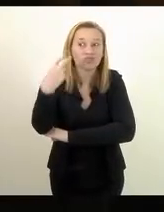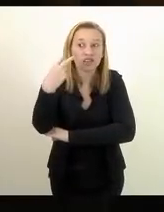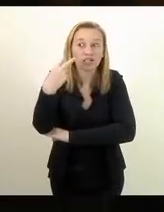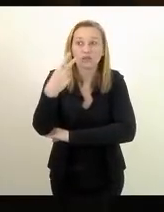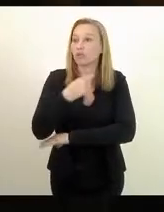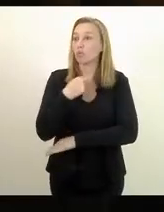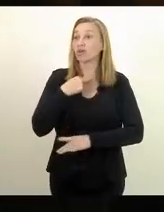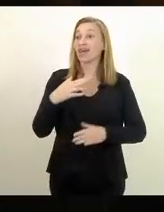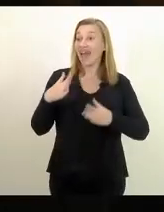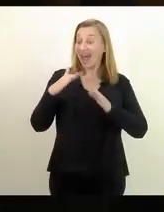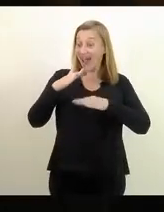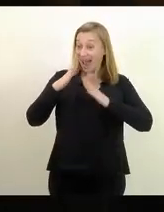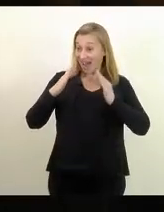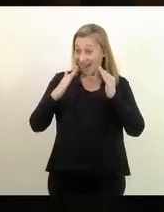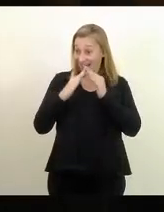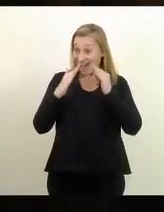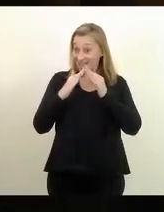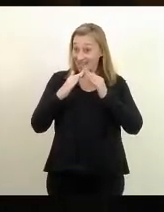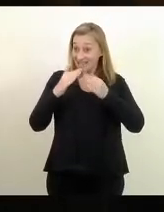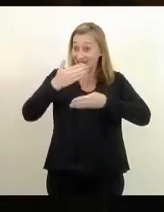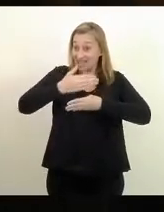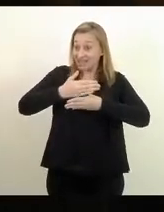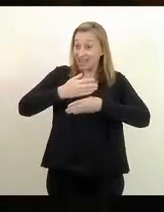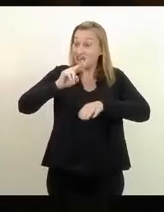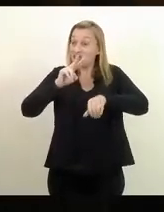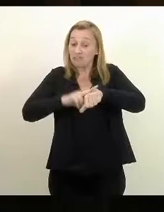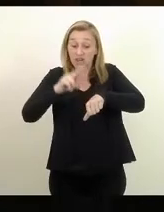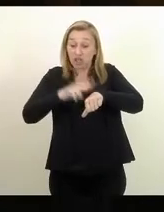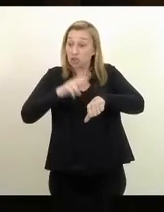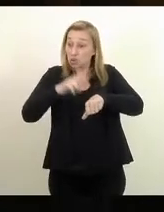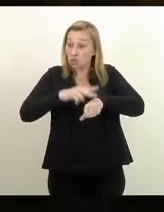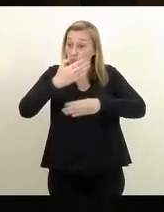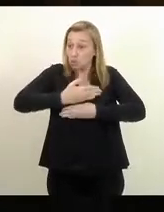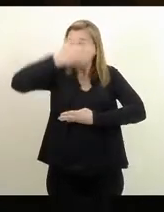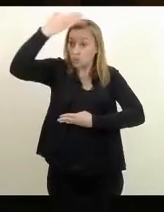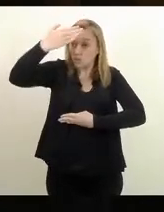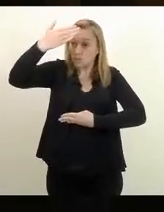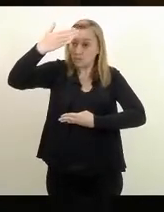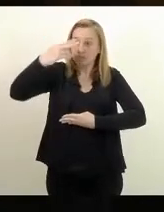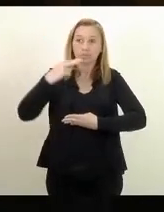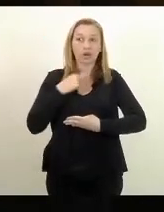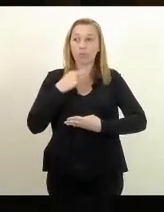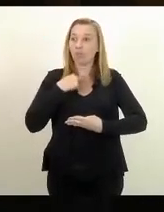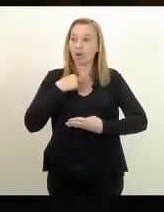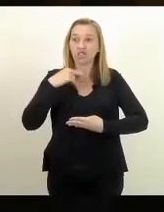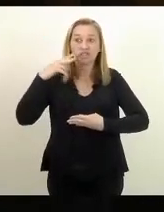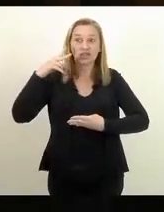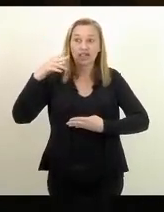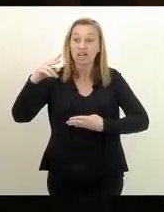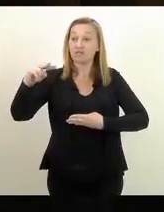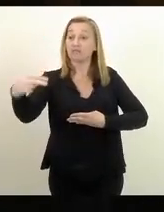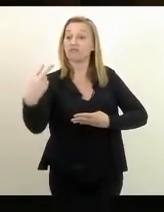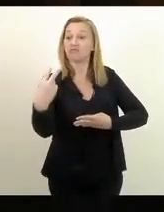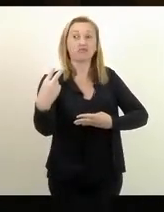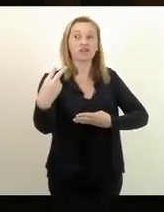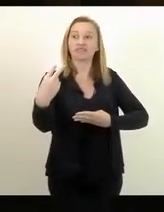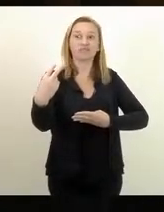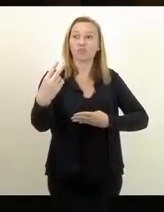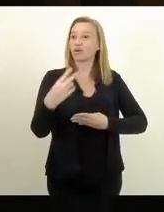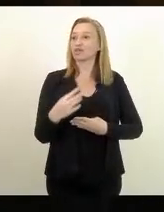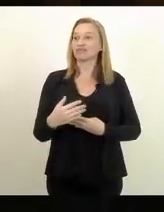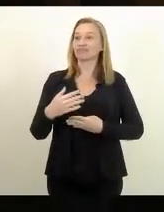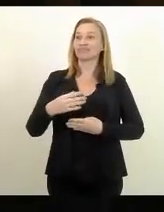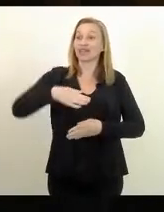vidros os vidros são pintados para que elas não apareçam para as pessoas que estão do lado de fora